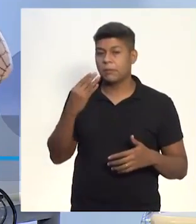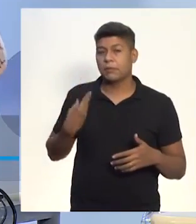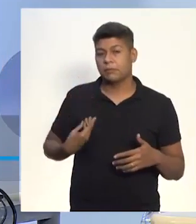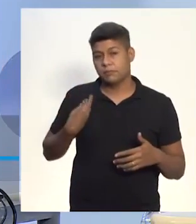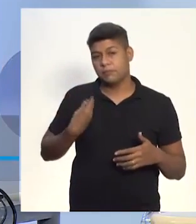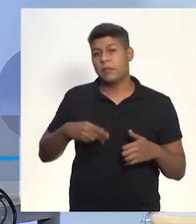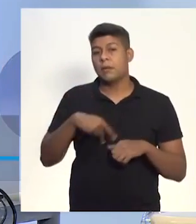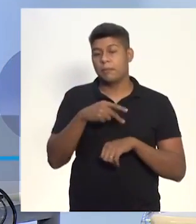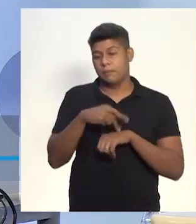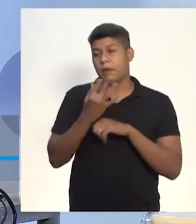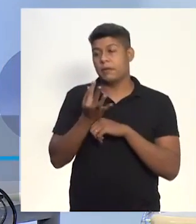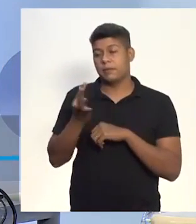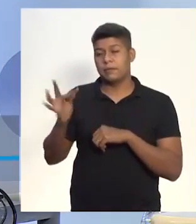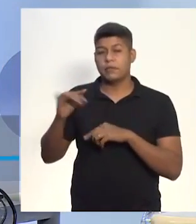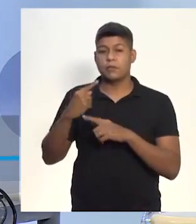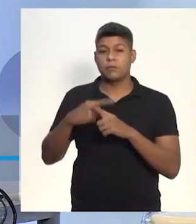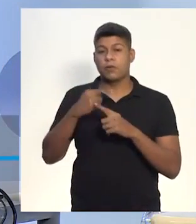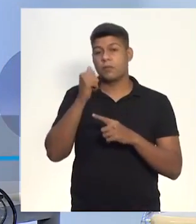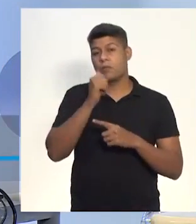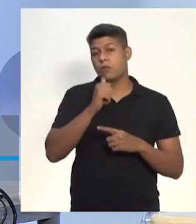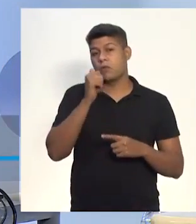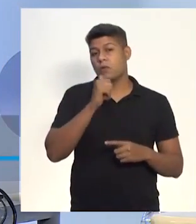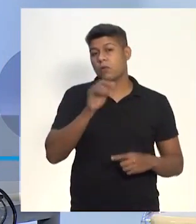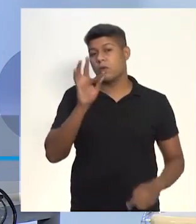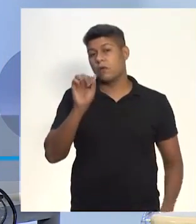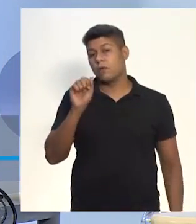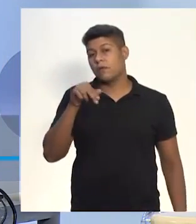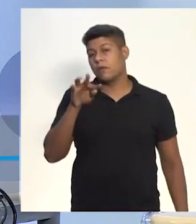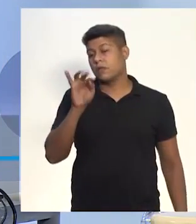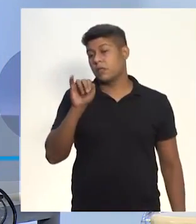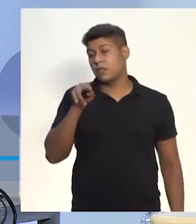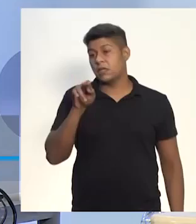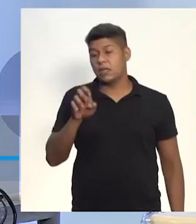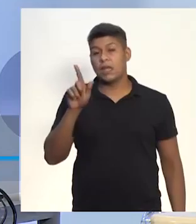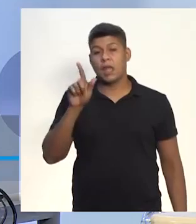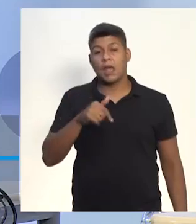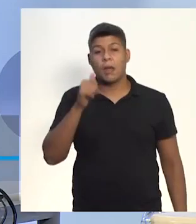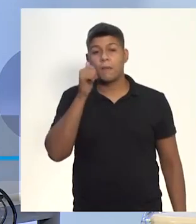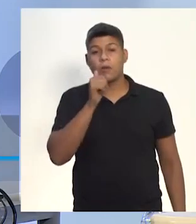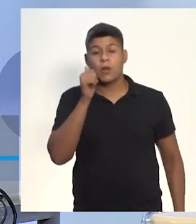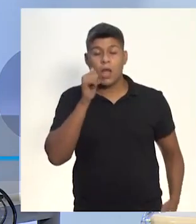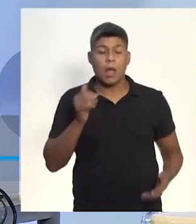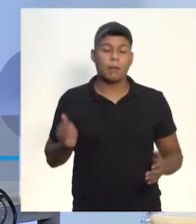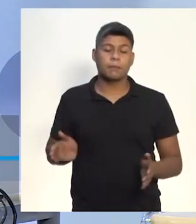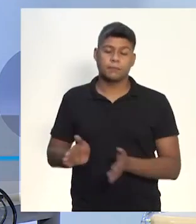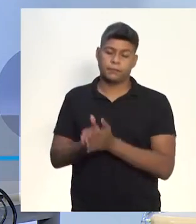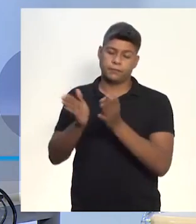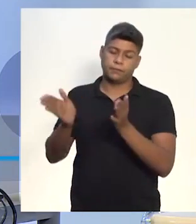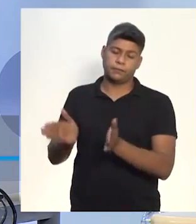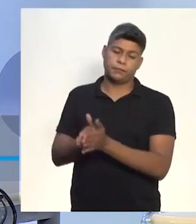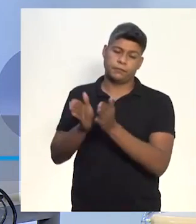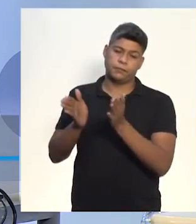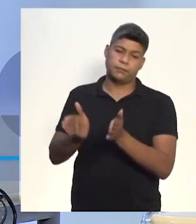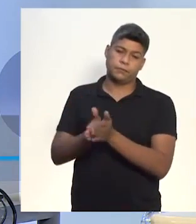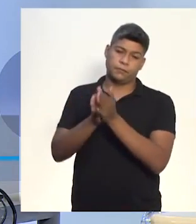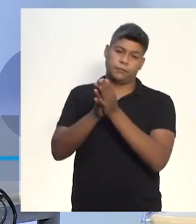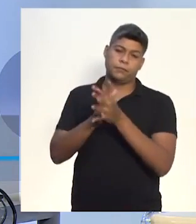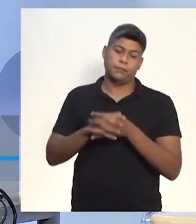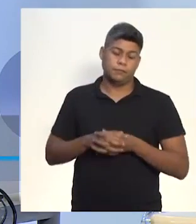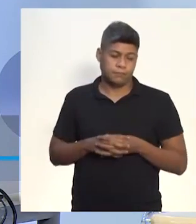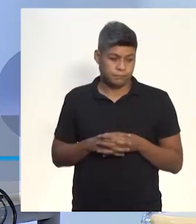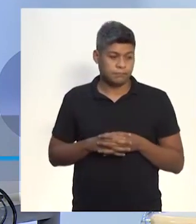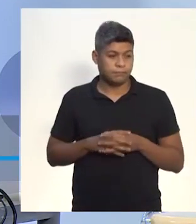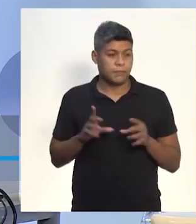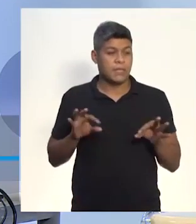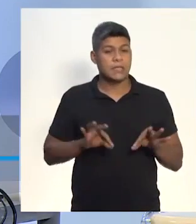na França. Porque esta moça Fantine, ela é uma moça muito pobre, ela é uma moça